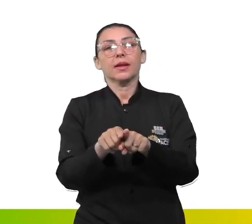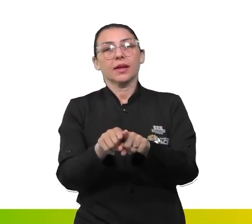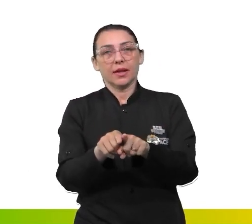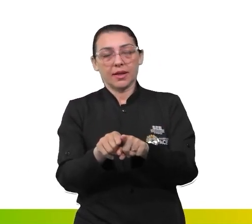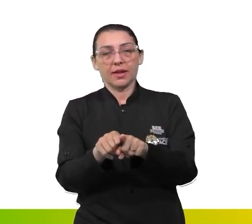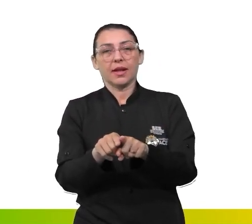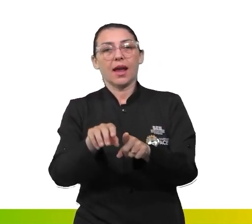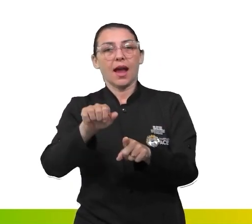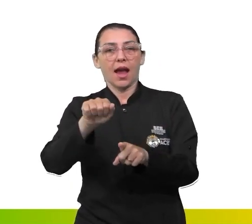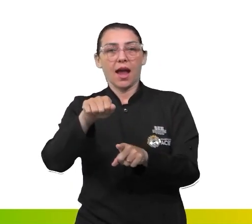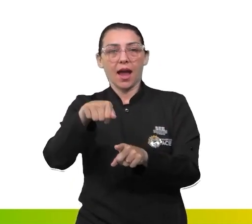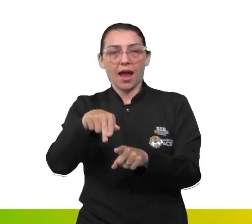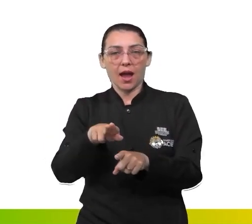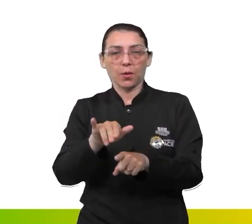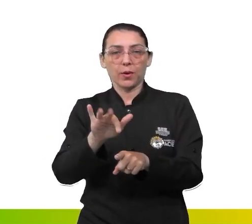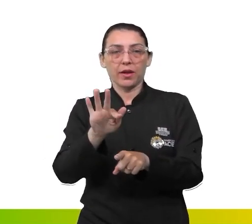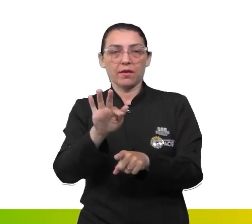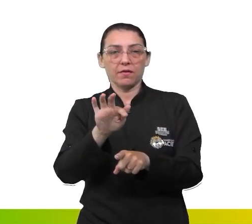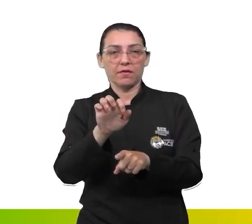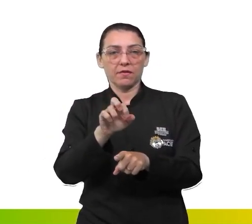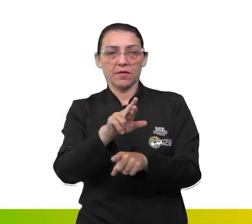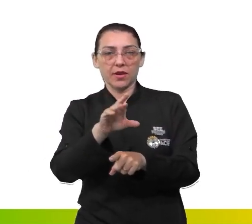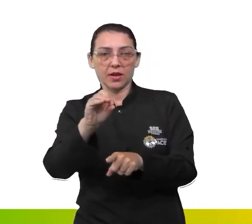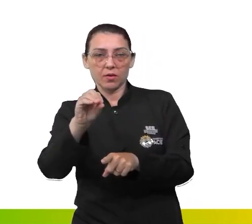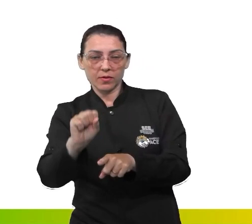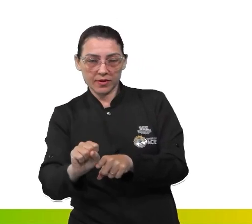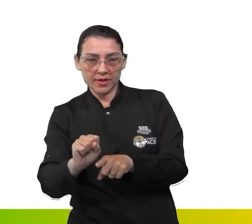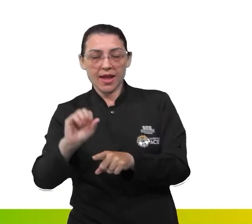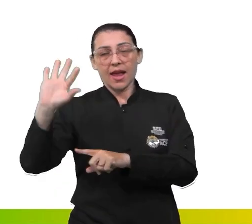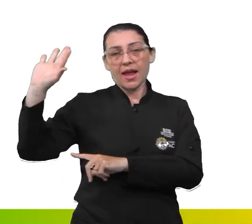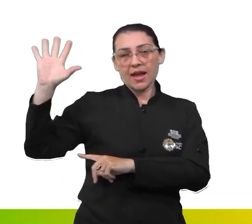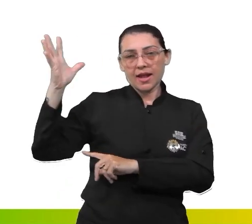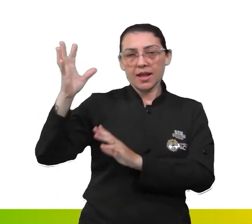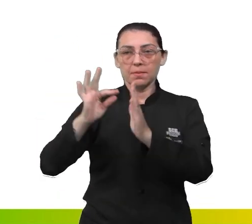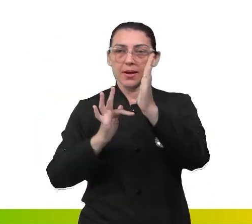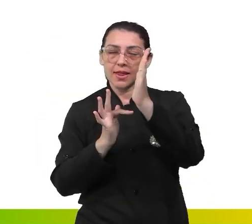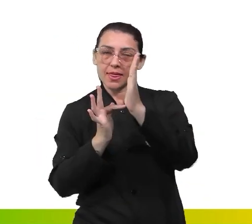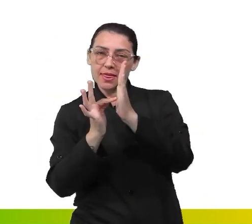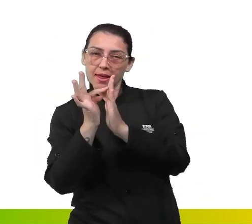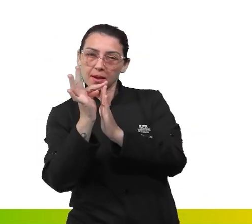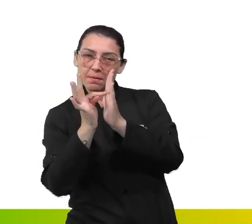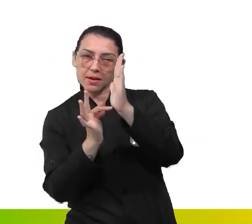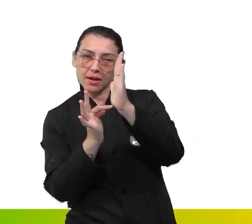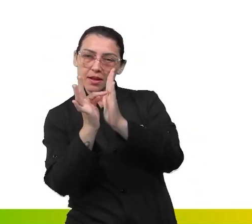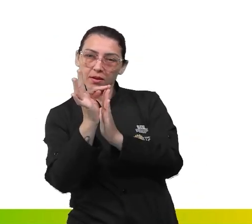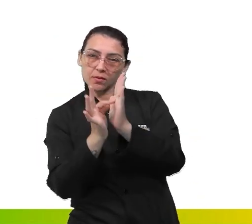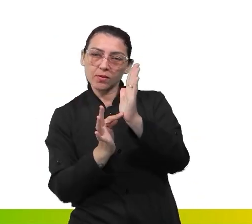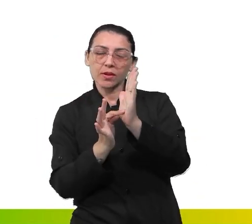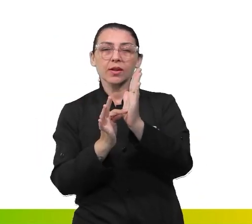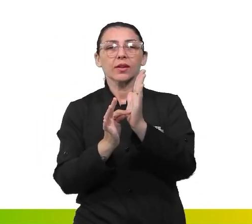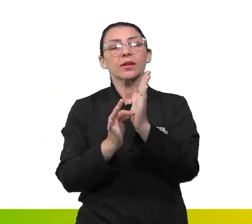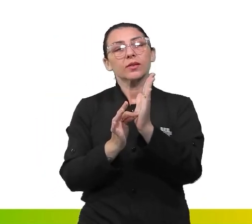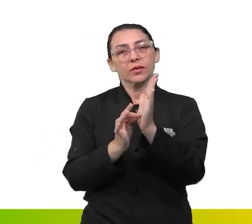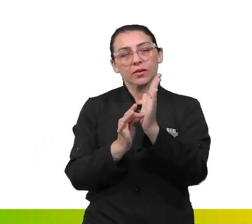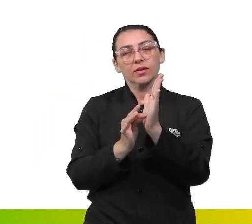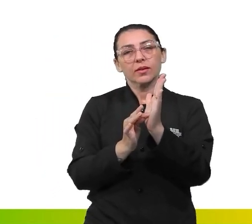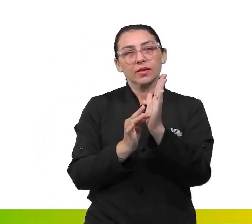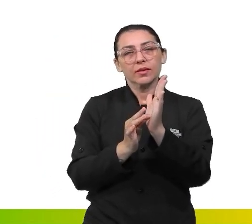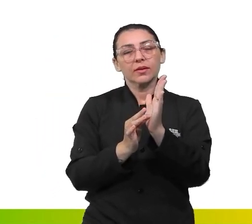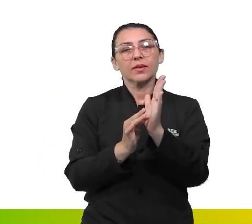e aquíferos. Clima e temperatura, que são processos aí que a gente chama de